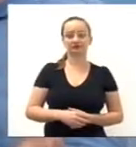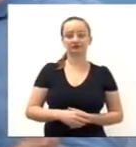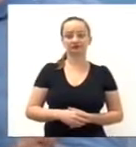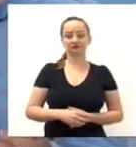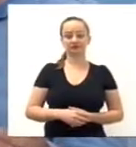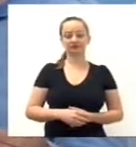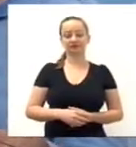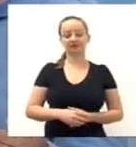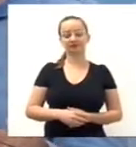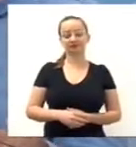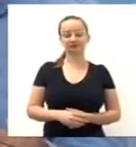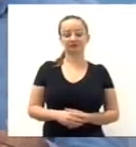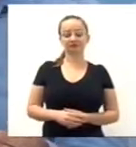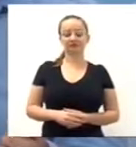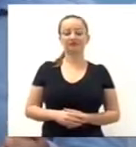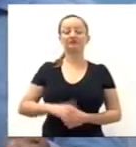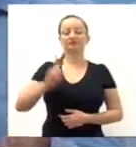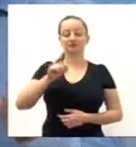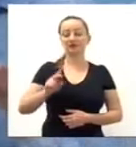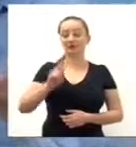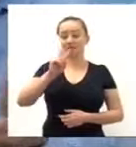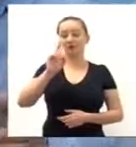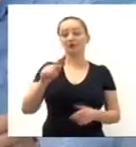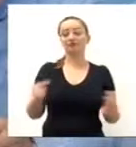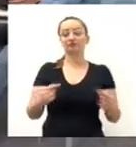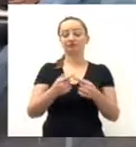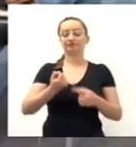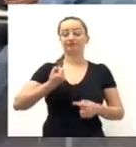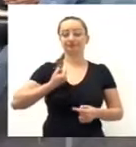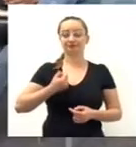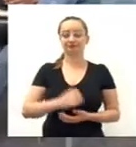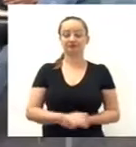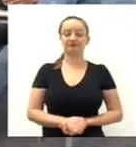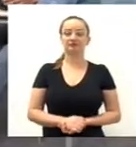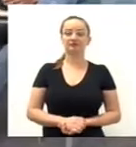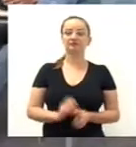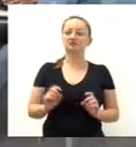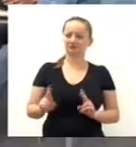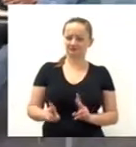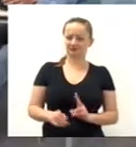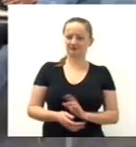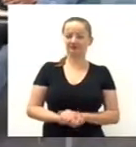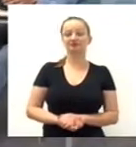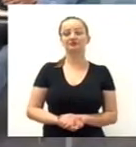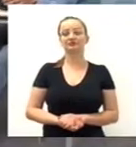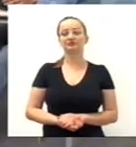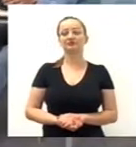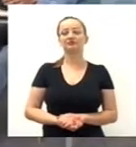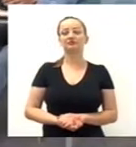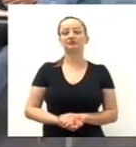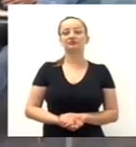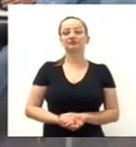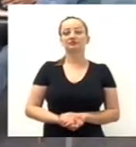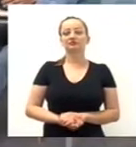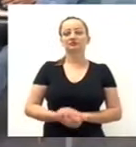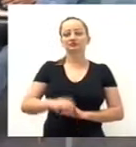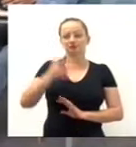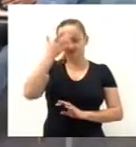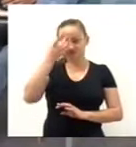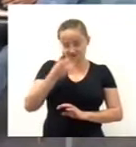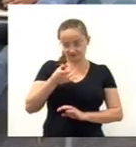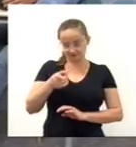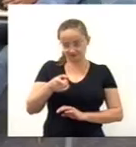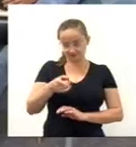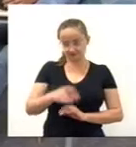ou tangente. Então, vai dar um valor numérico. Exato. Tá? Ok? E aí, entenderam aqui?